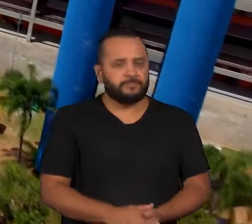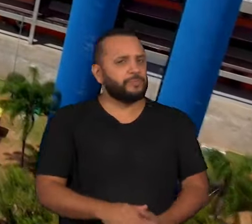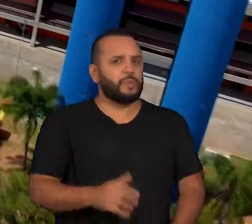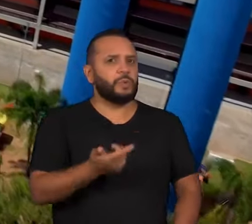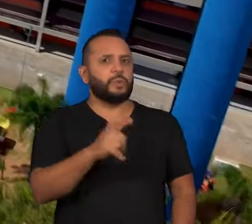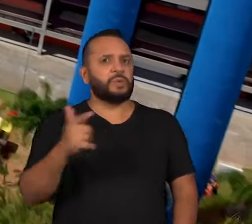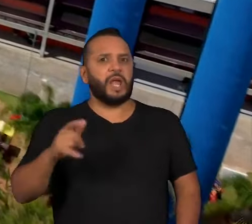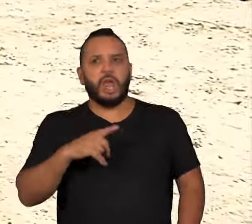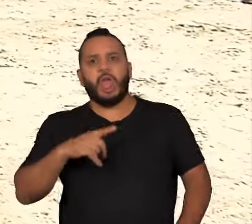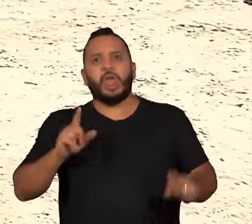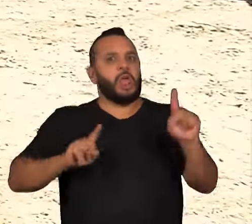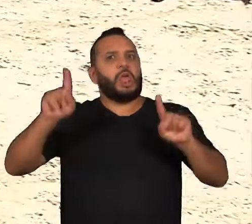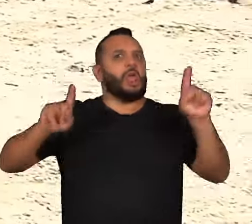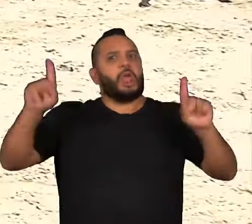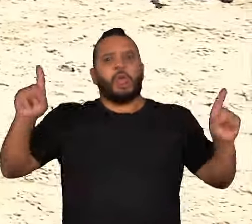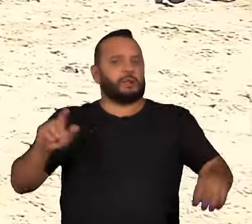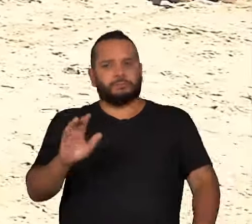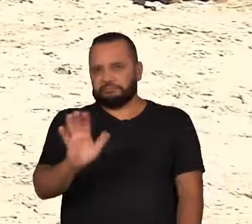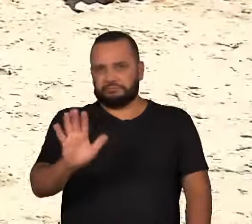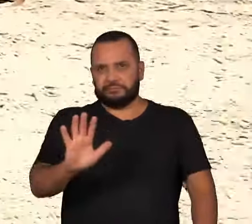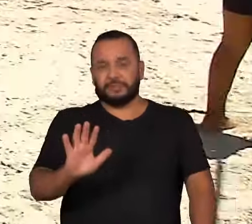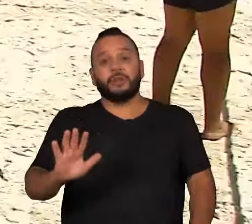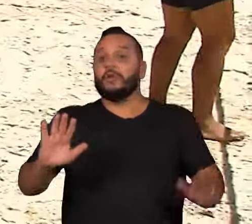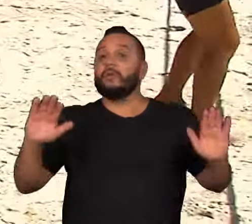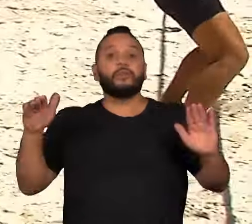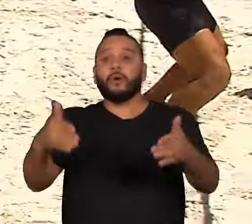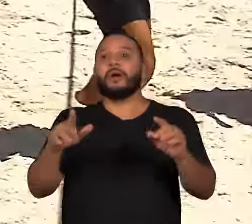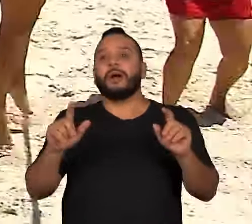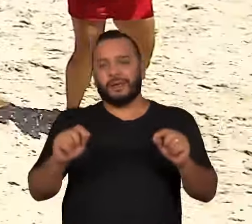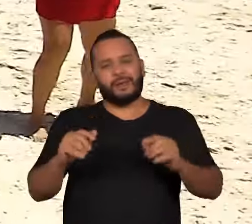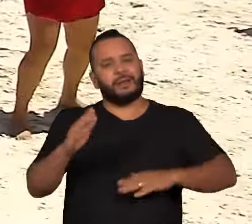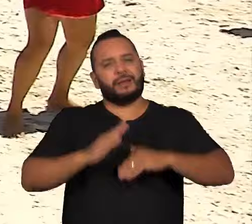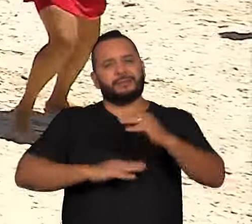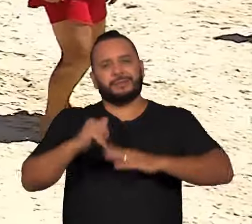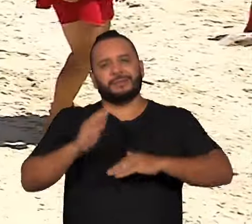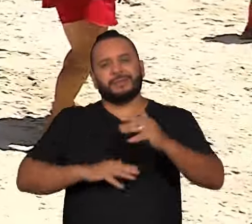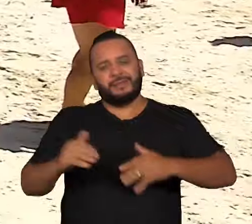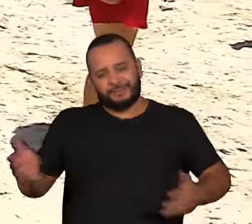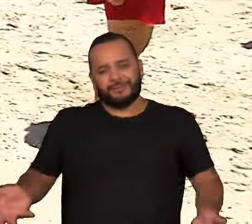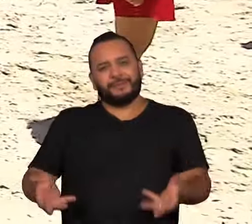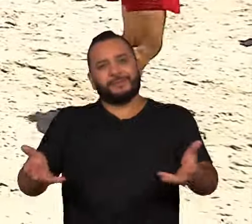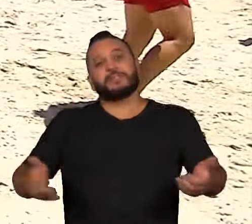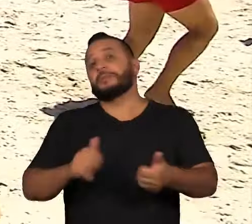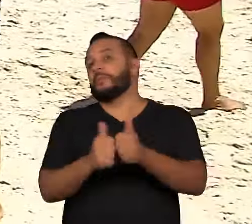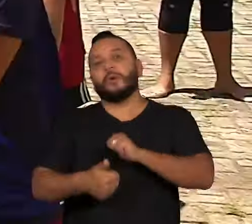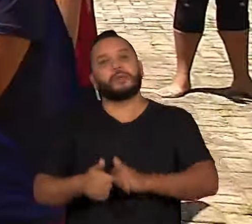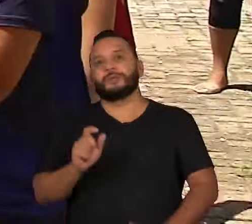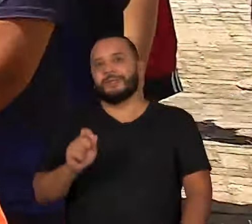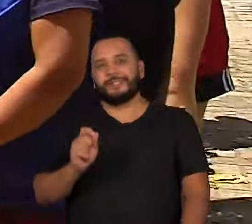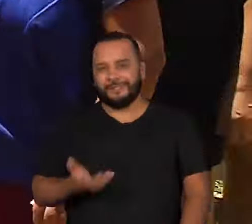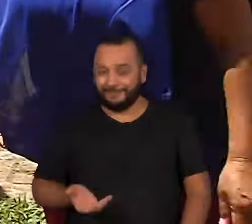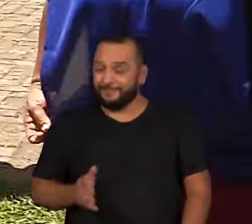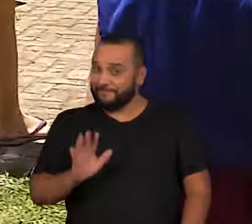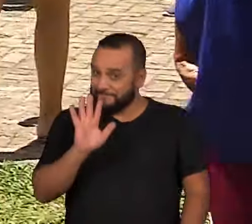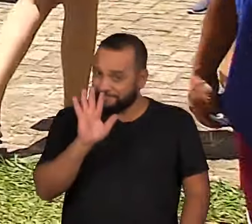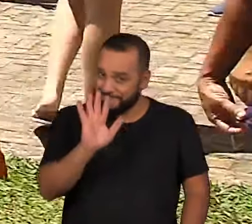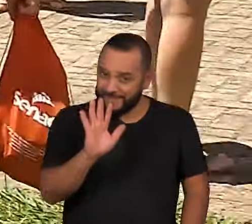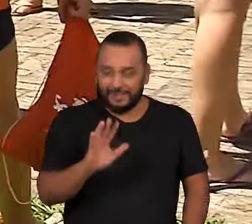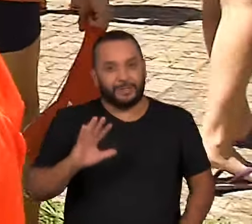caráter competitivo justamente para a turma focar em outras habilidades promovidas pelo esporte. Mas